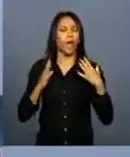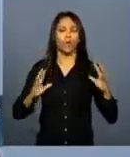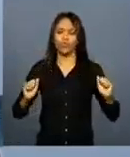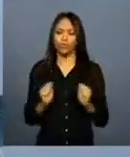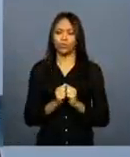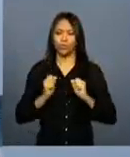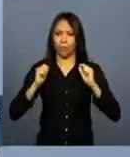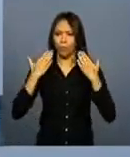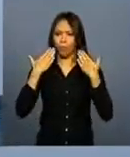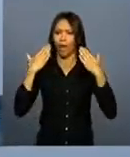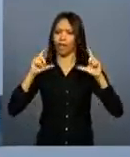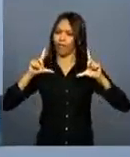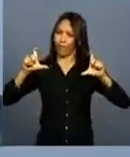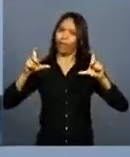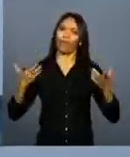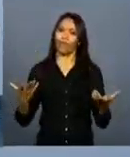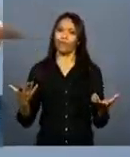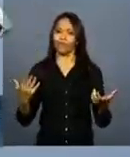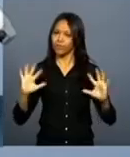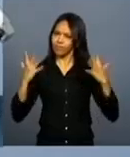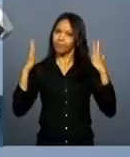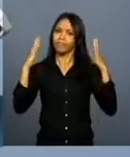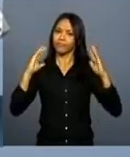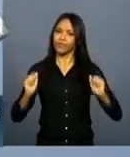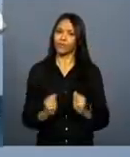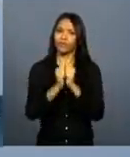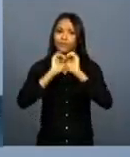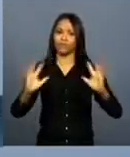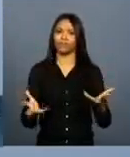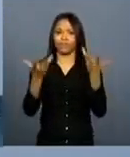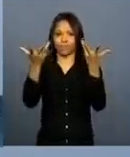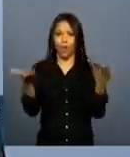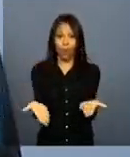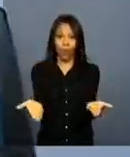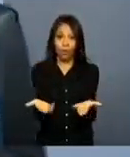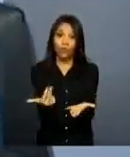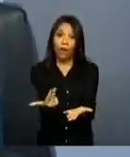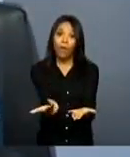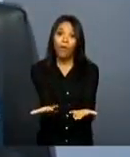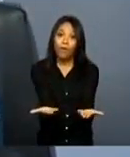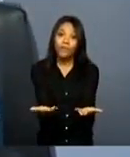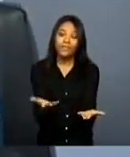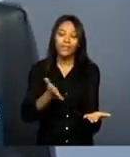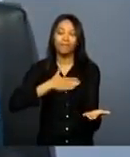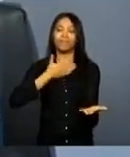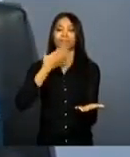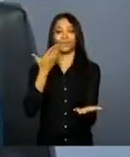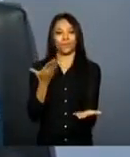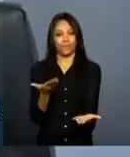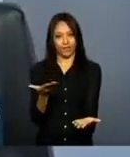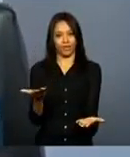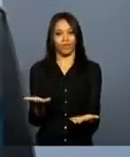foto, certo? E vamos comemorar todo mundo junto, como nós estamos fazendo hoje, comemorando o que, para mim, é uma surpresa.